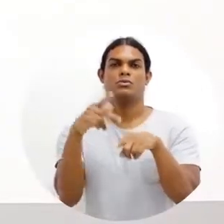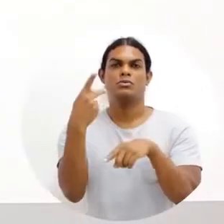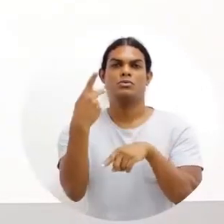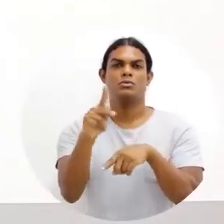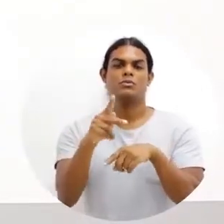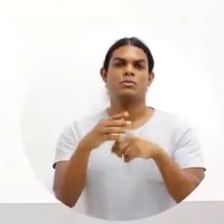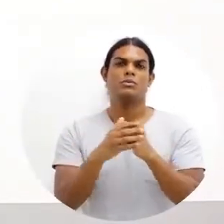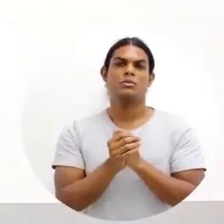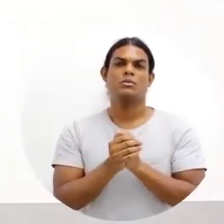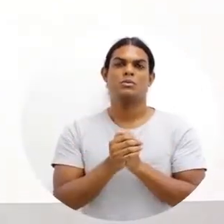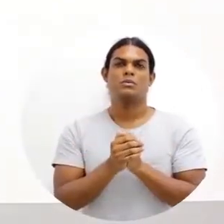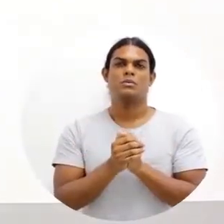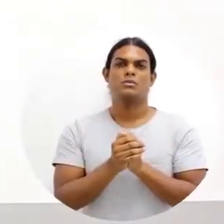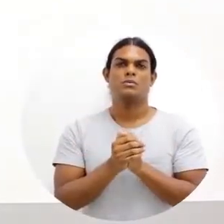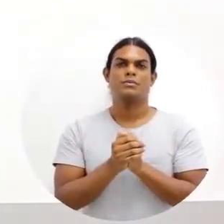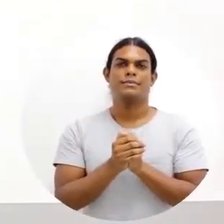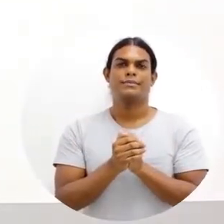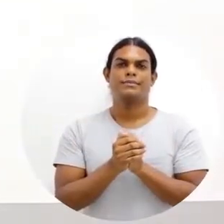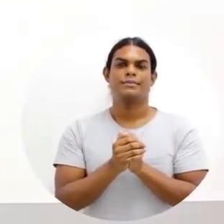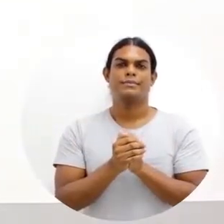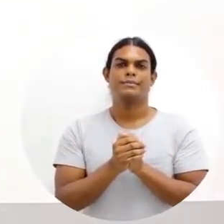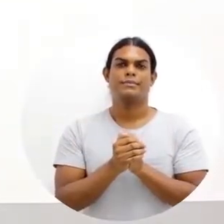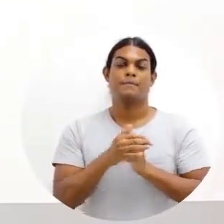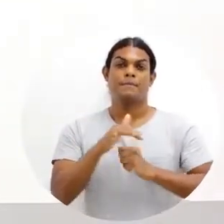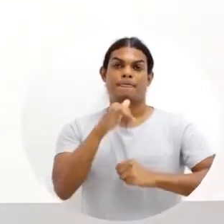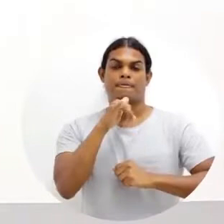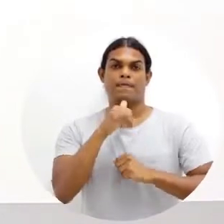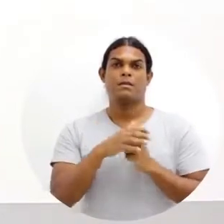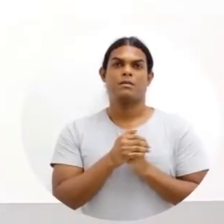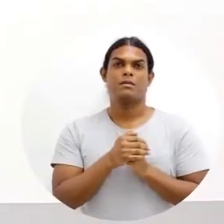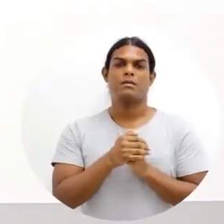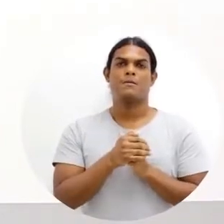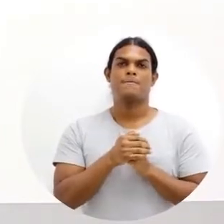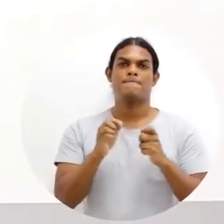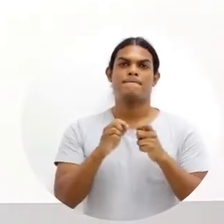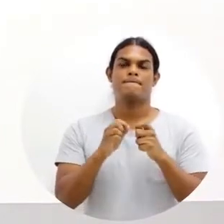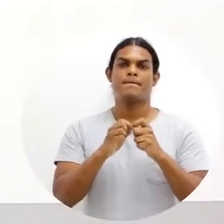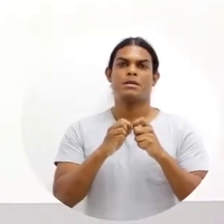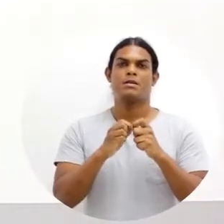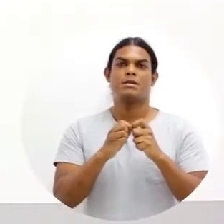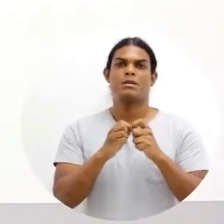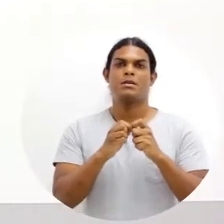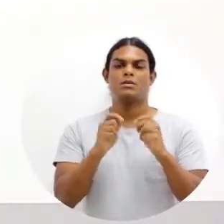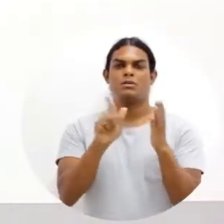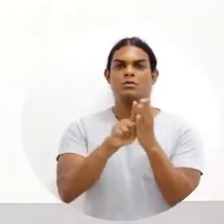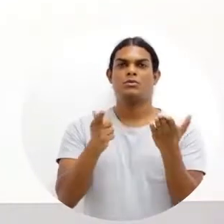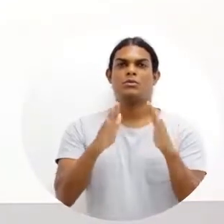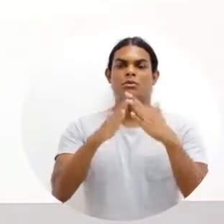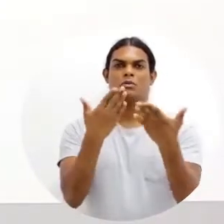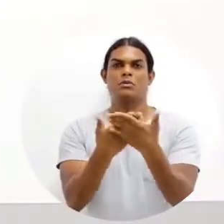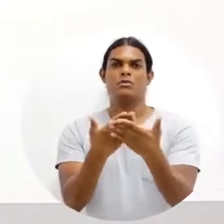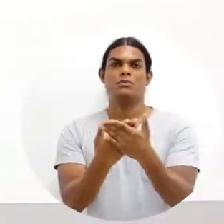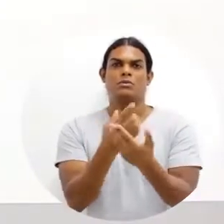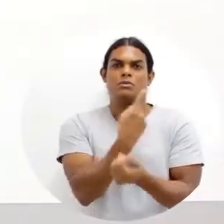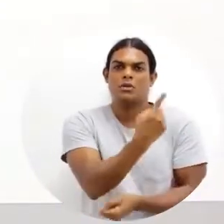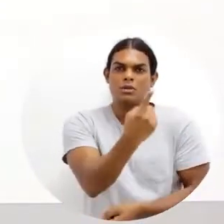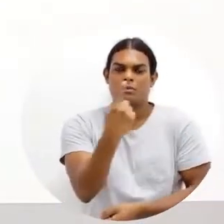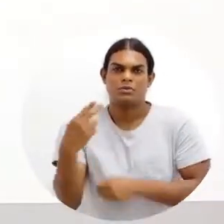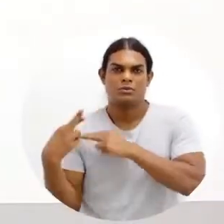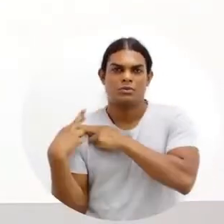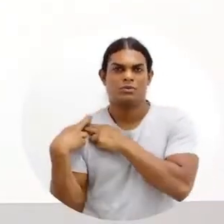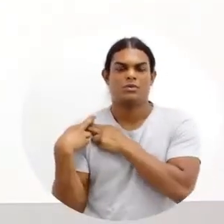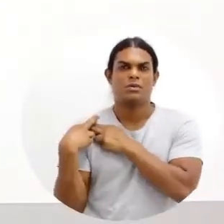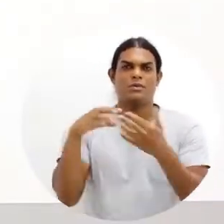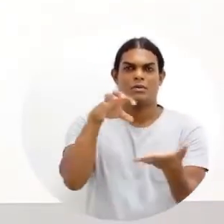produzido. Então, digamos que vocês pretendam construir o jornal da escola, por exemplo, e aí cada pessoa fica responsável por